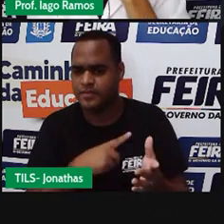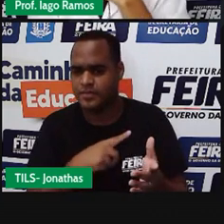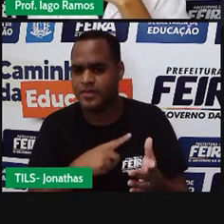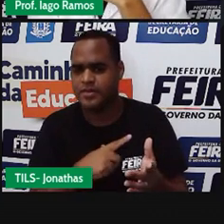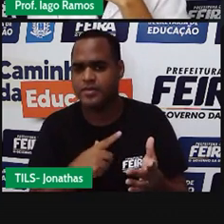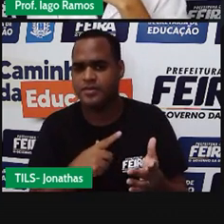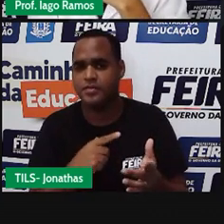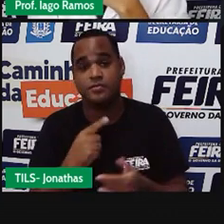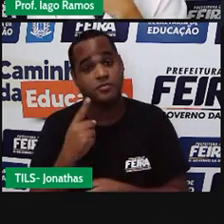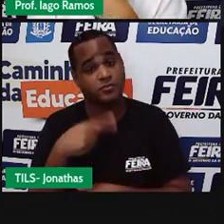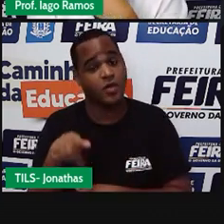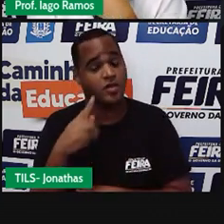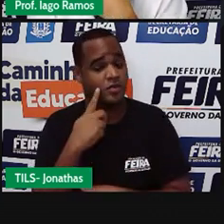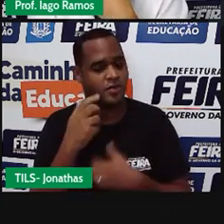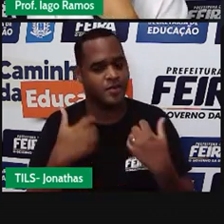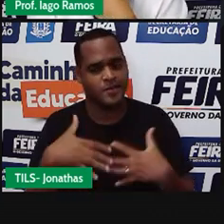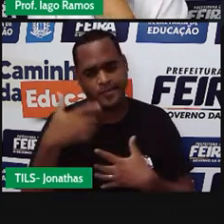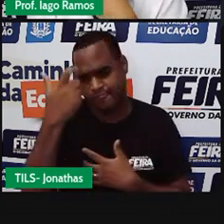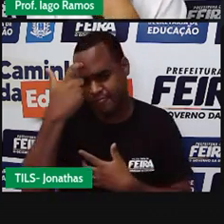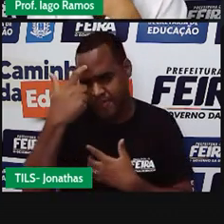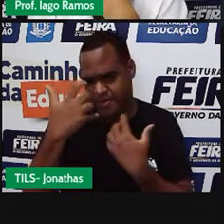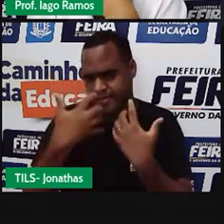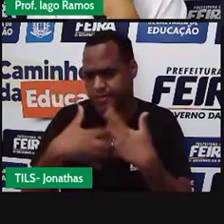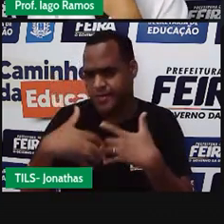Oi dá para você raciocinar